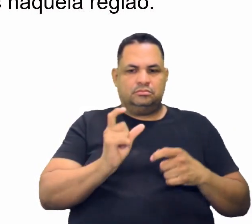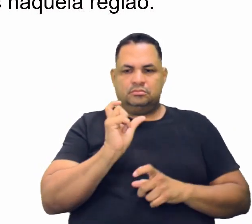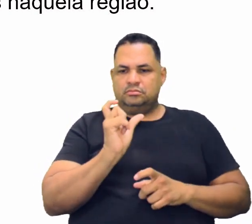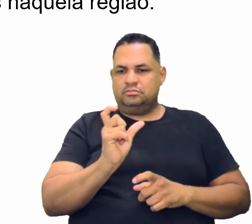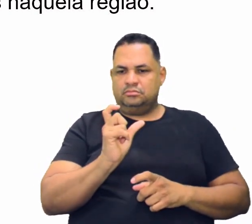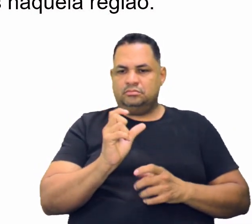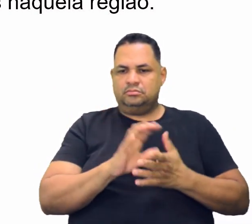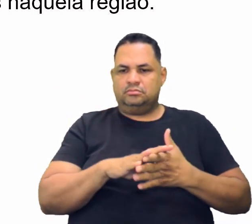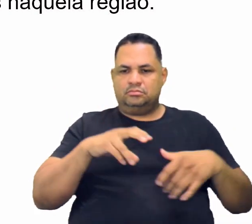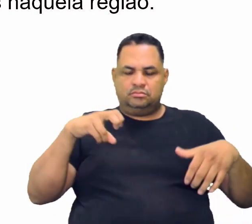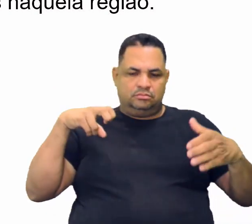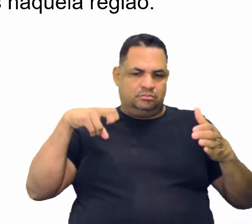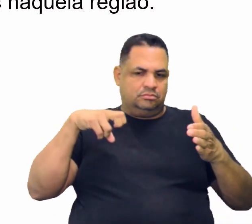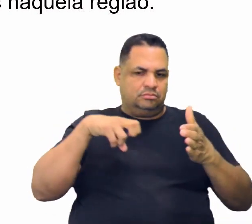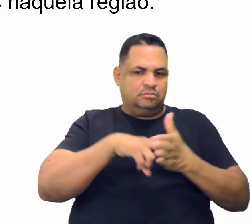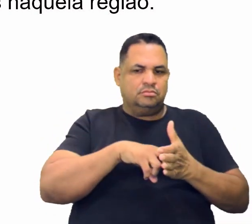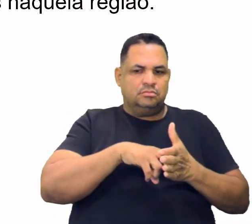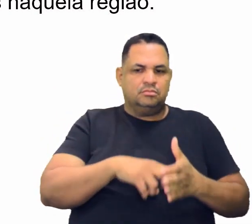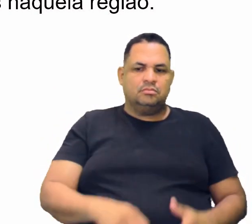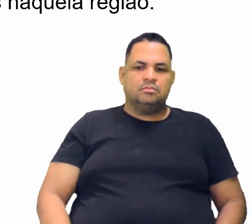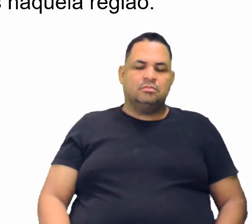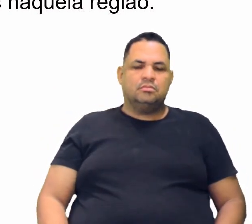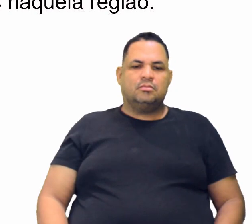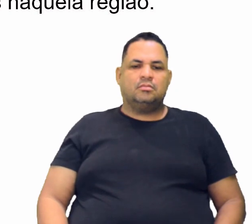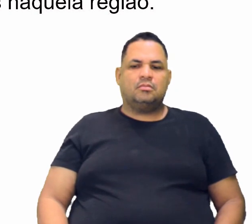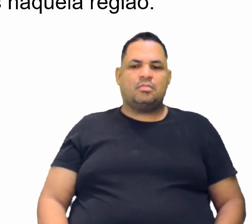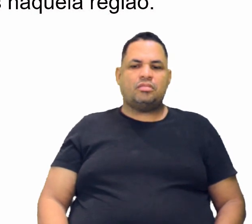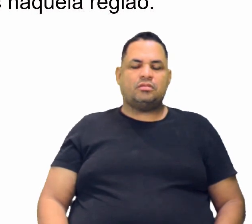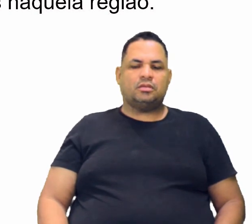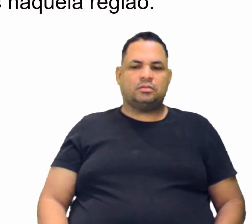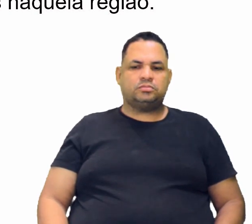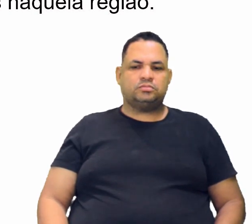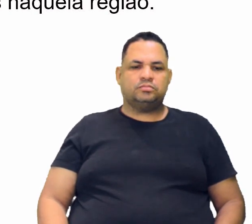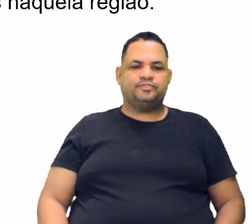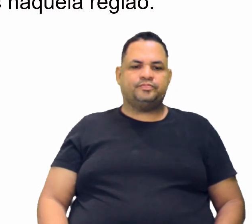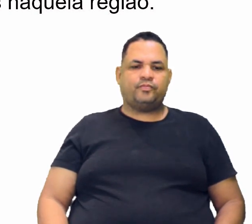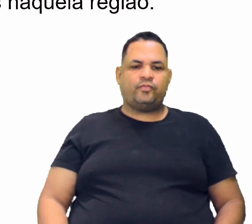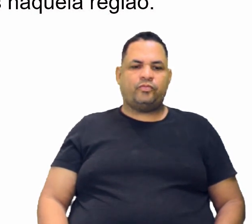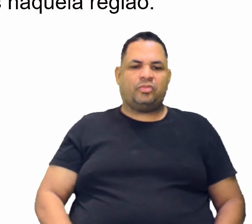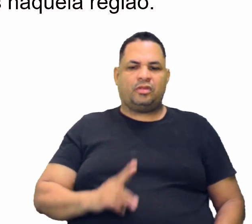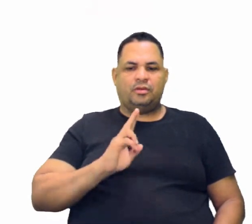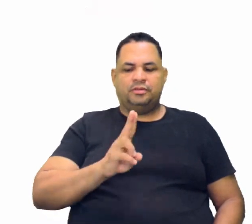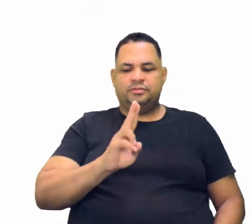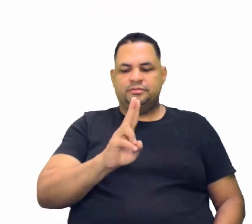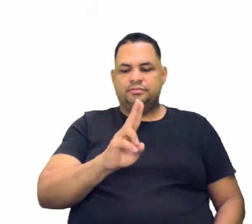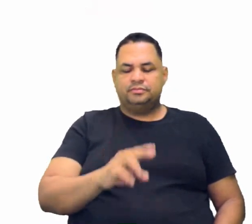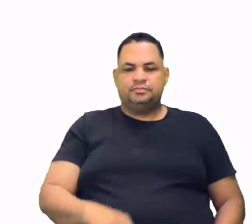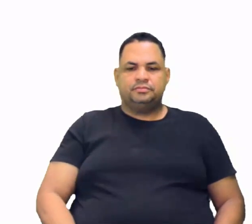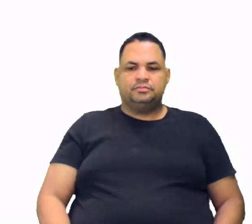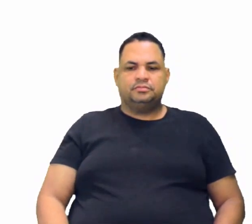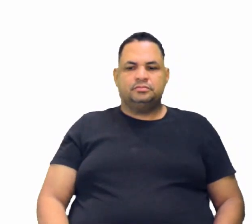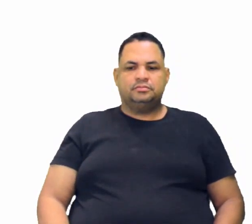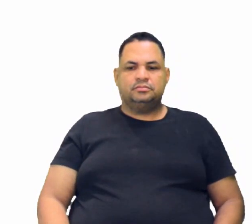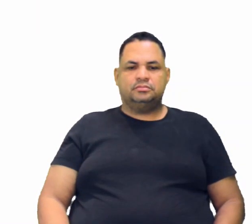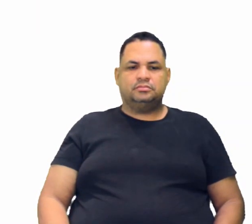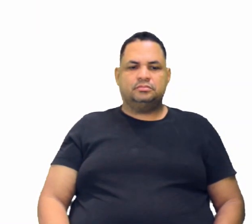palavra acidentes. Beleza? Vamos lá, então. Dando sequência.